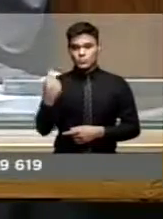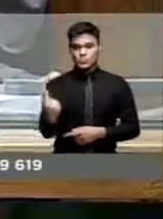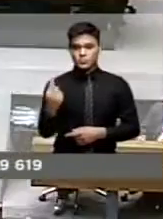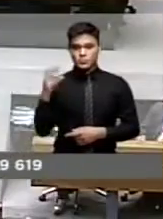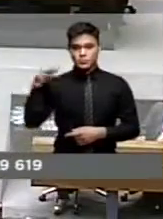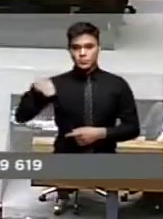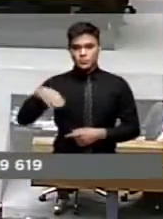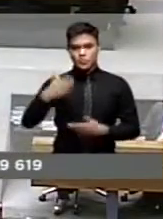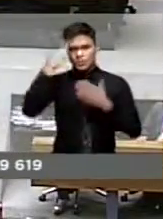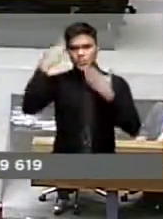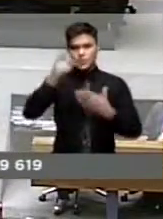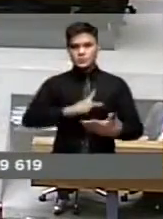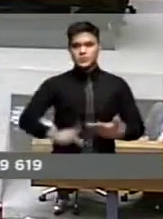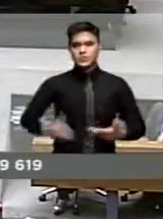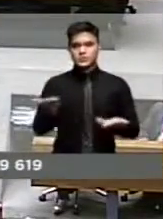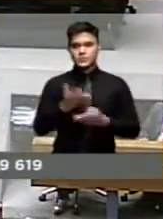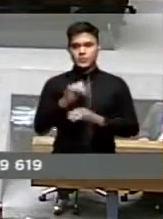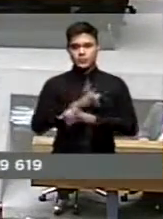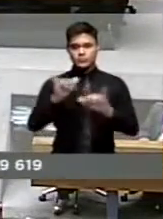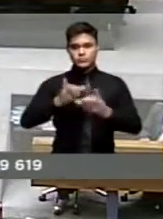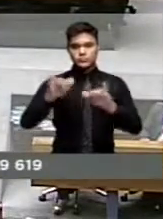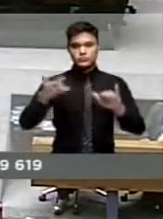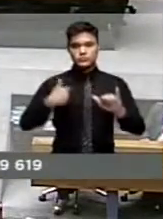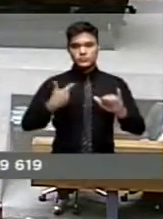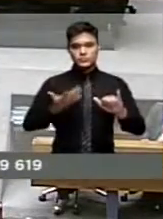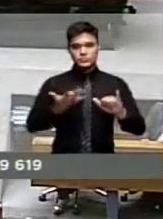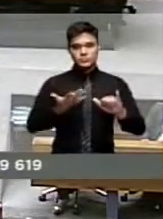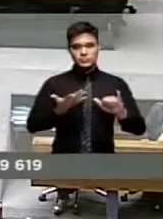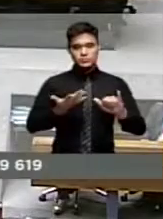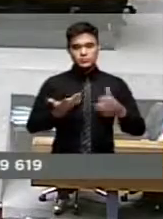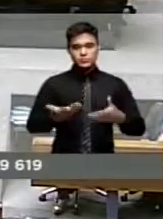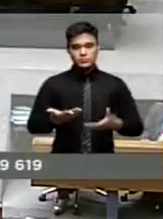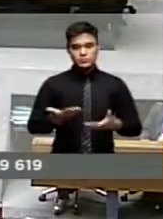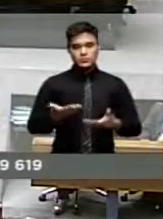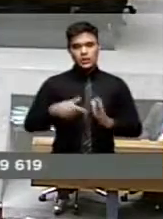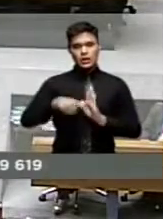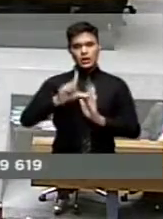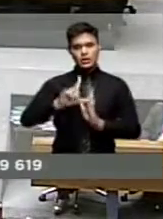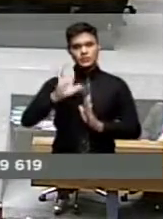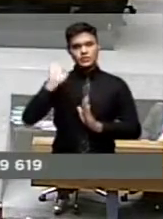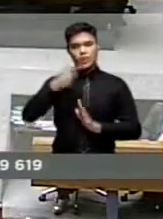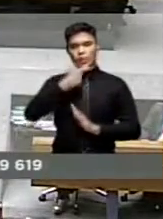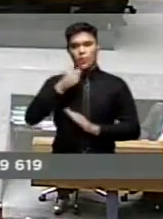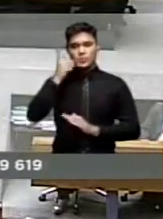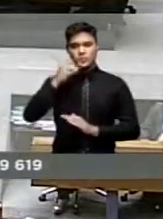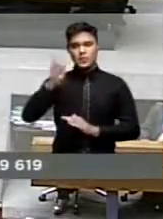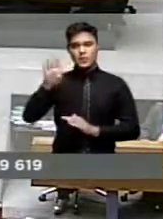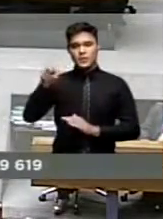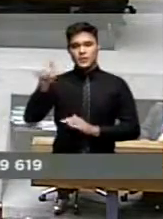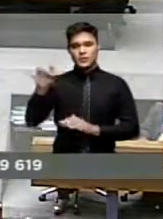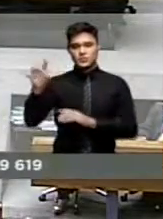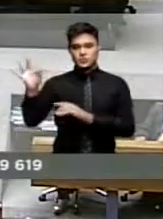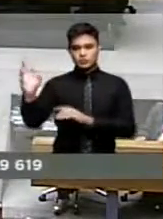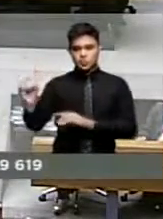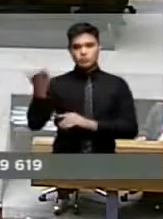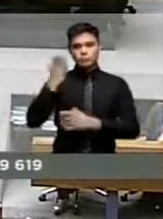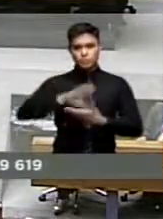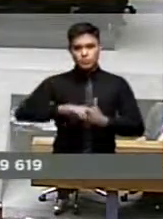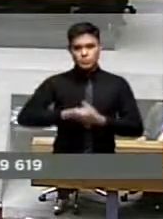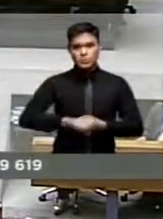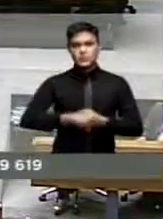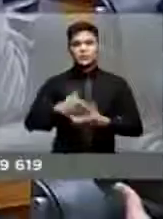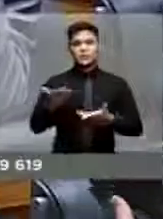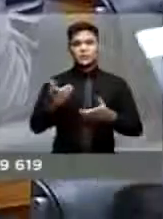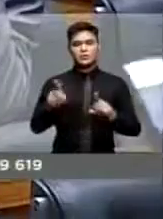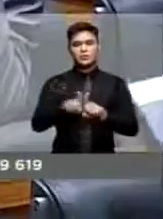deputado. Muito obrigado, senhor presidente. Eu quero apenas me associar ao que já disse o deputado Benito Gama, fazendo uma saudação